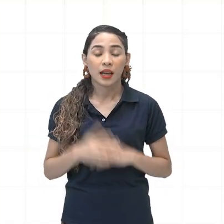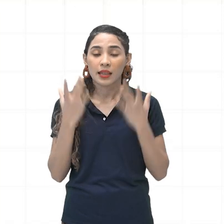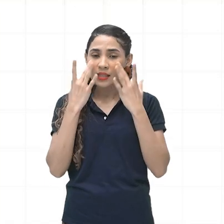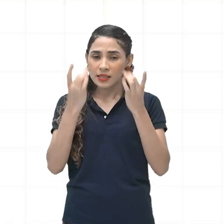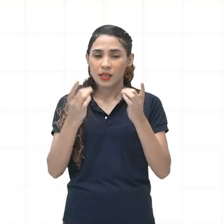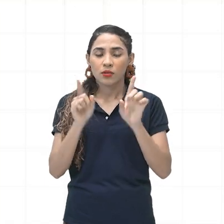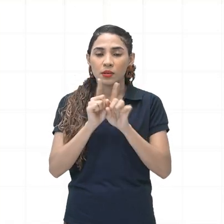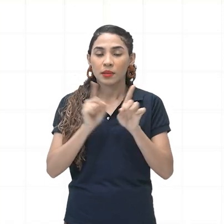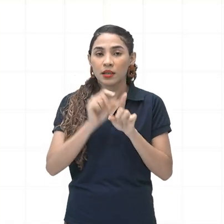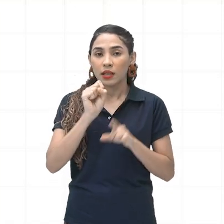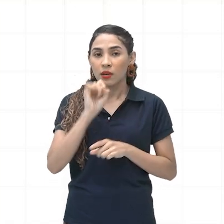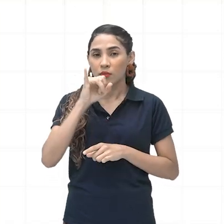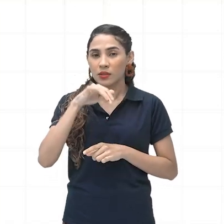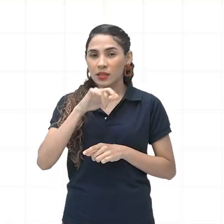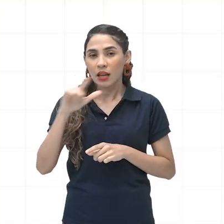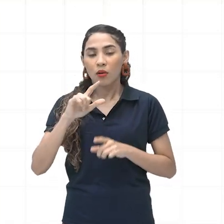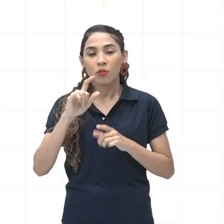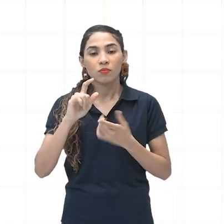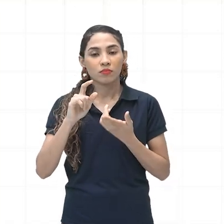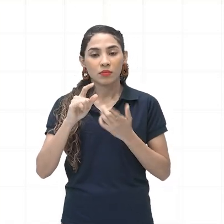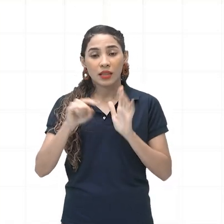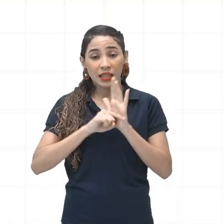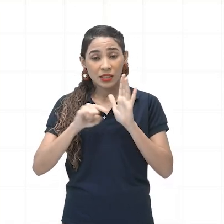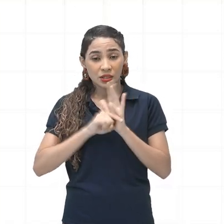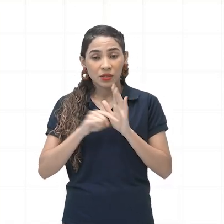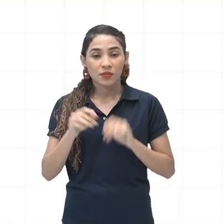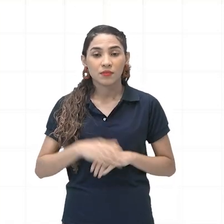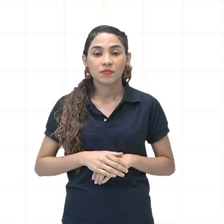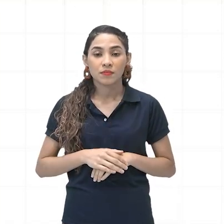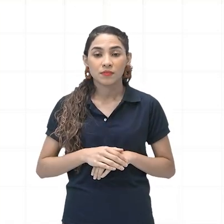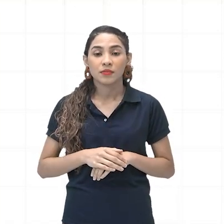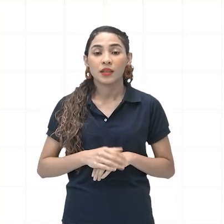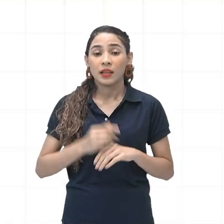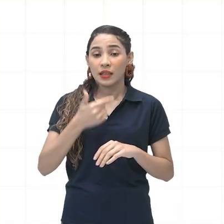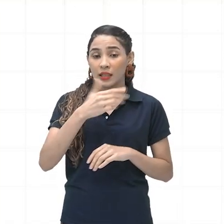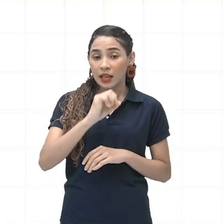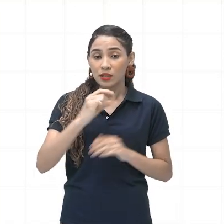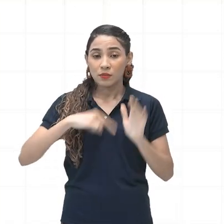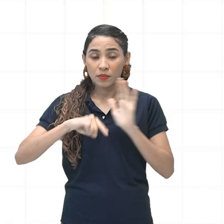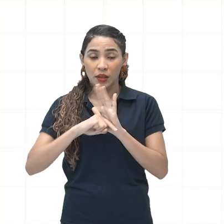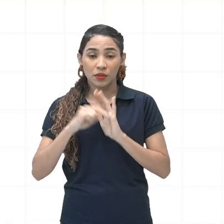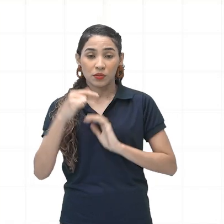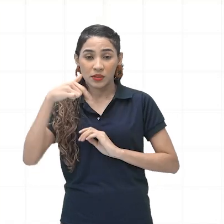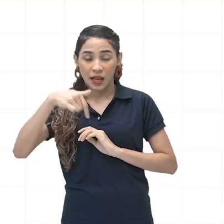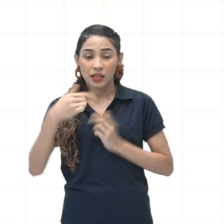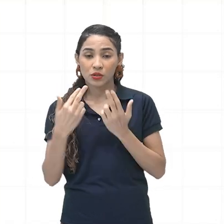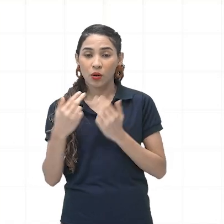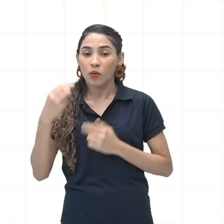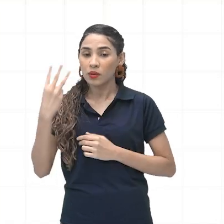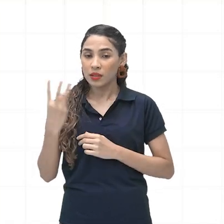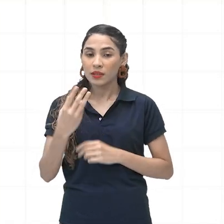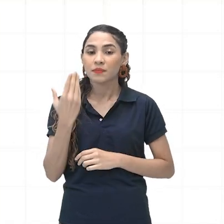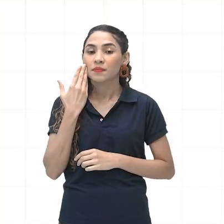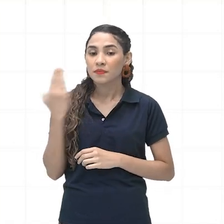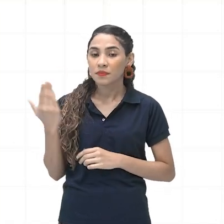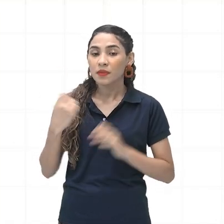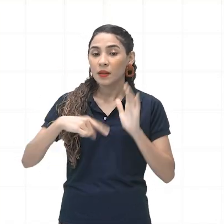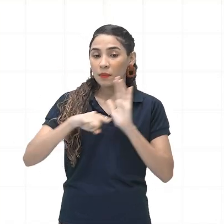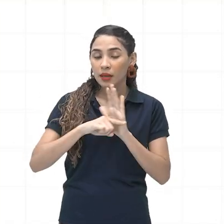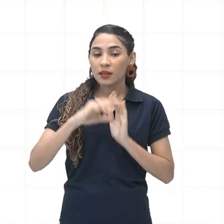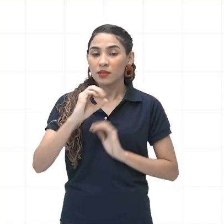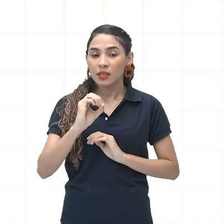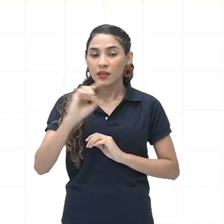para não esquecer de escrever. E 10 menos 7 é igual a 3. Então, aqui, ó, menos 0,7 elevado a